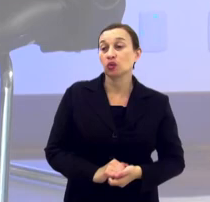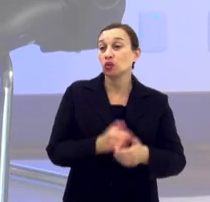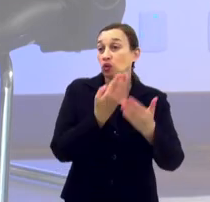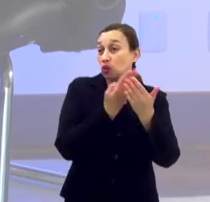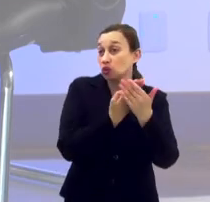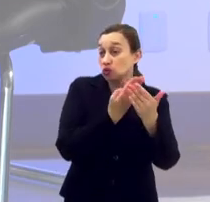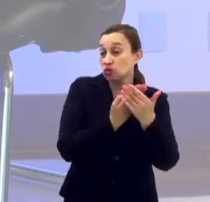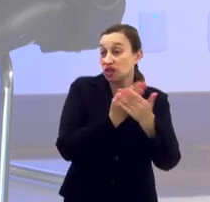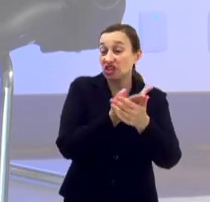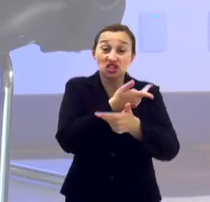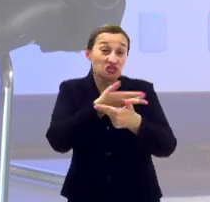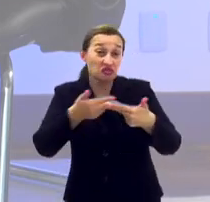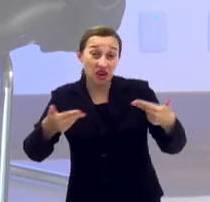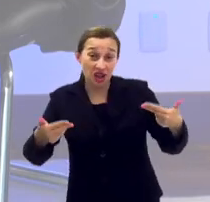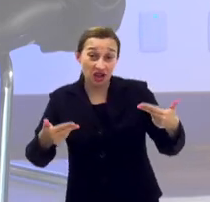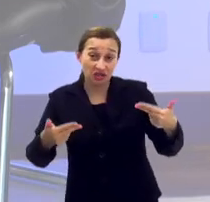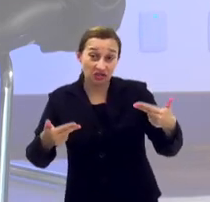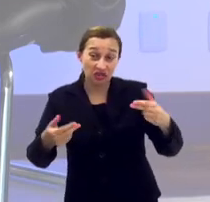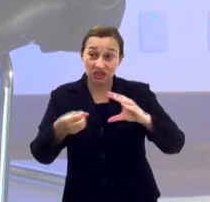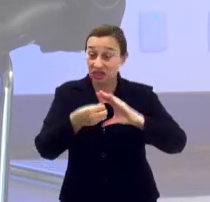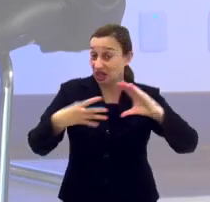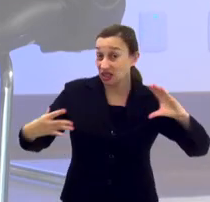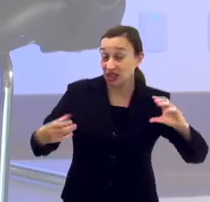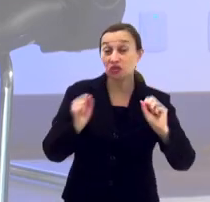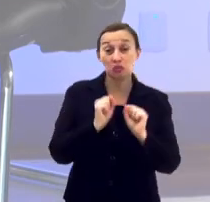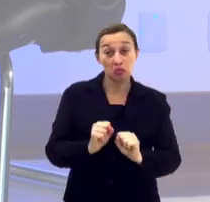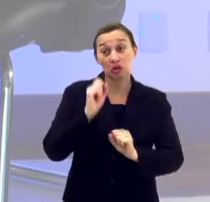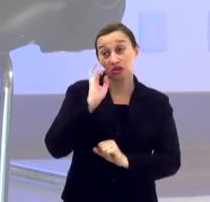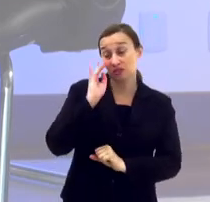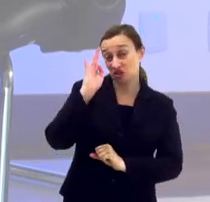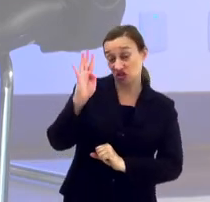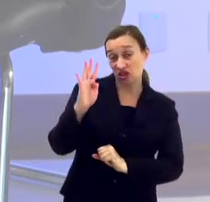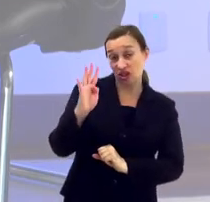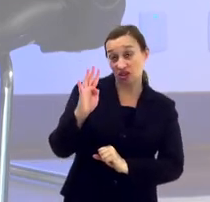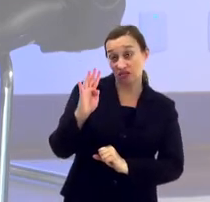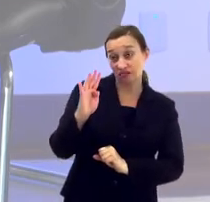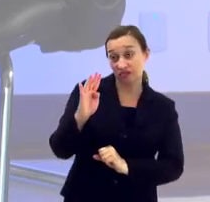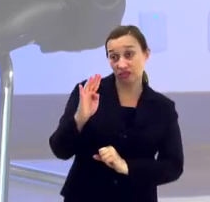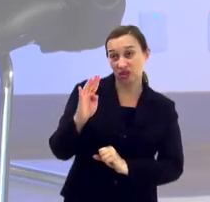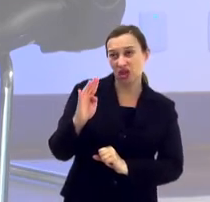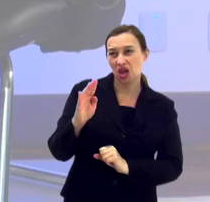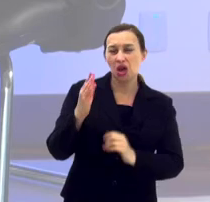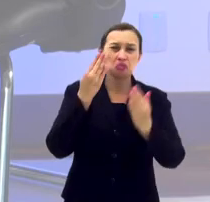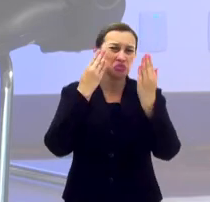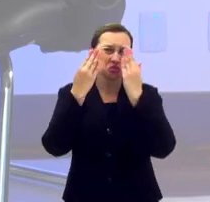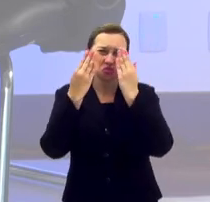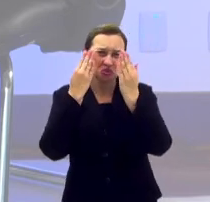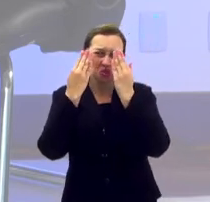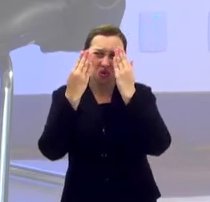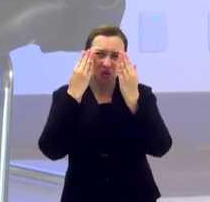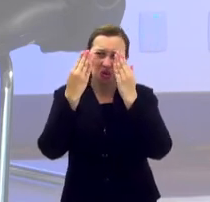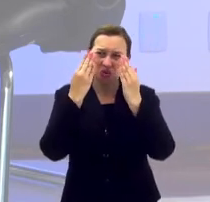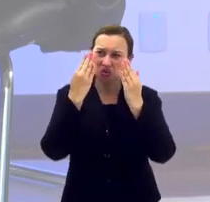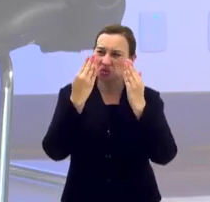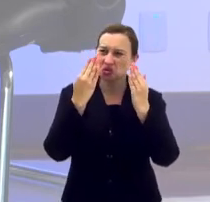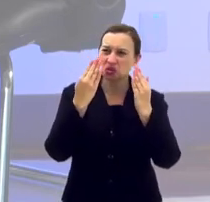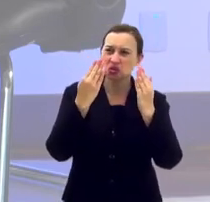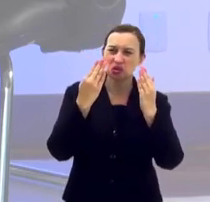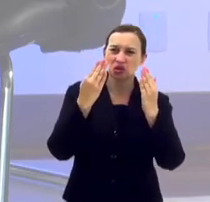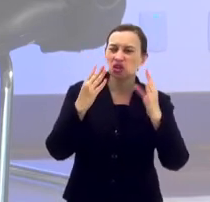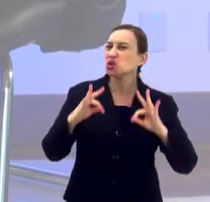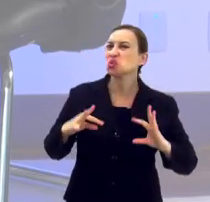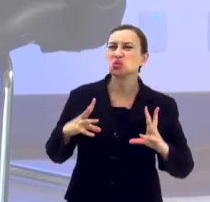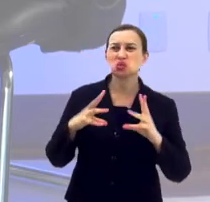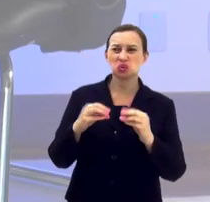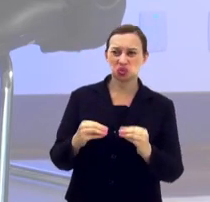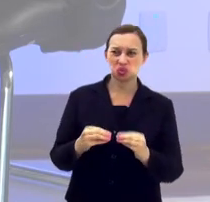Hitler foi estudado de N formas, de todos, como se pode imaginar, todas as formas, perfil psicológico, perfil